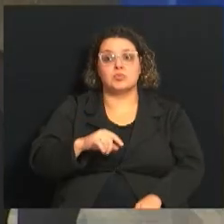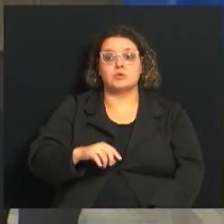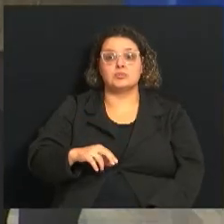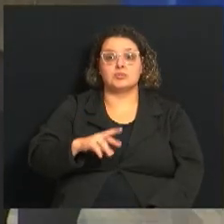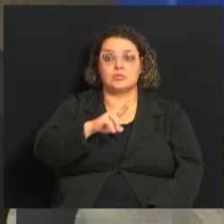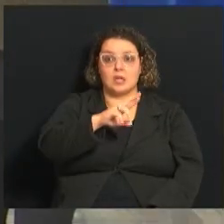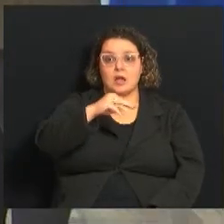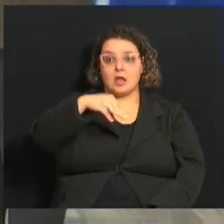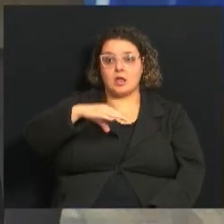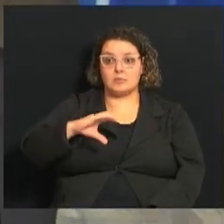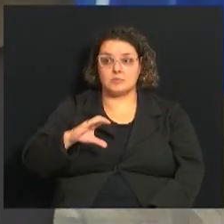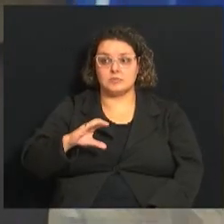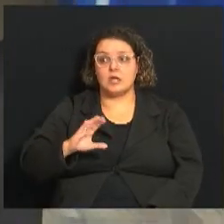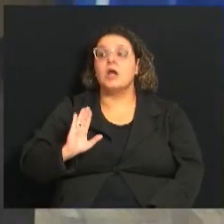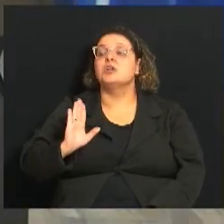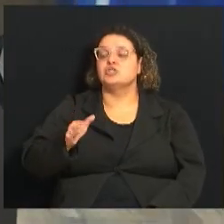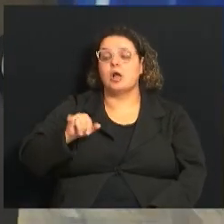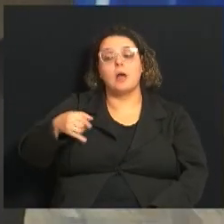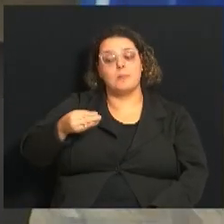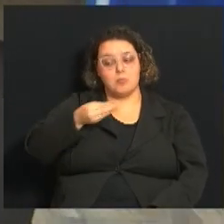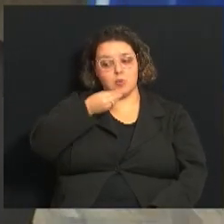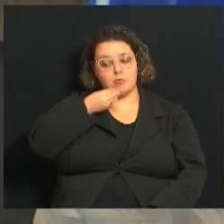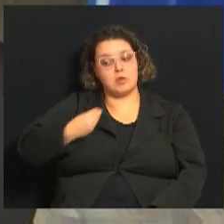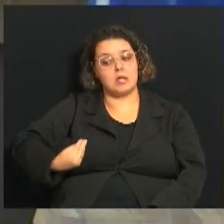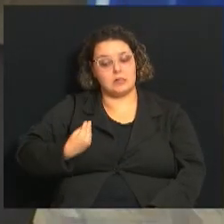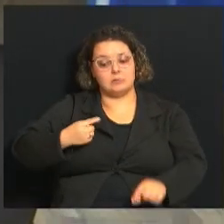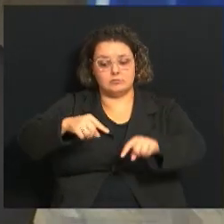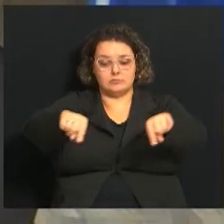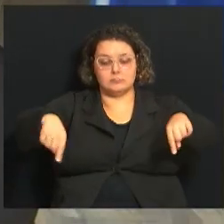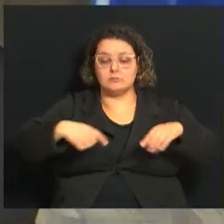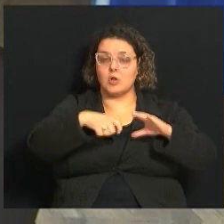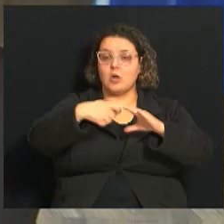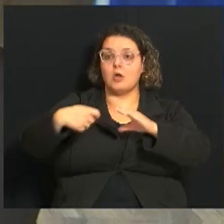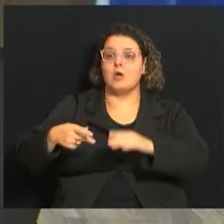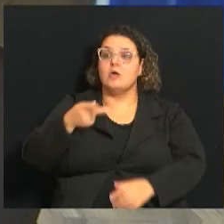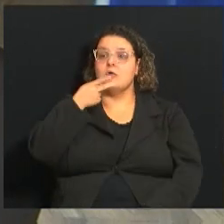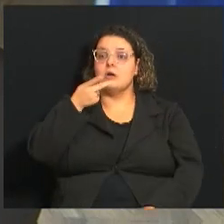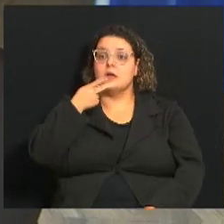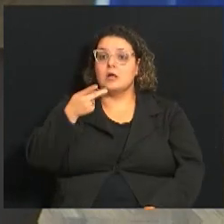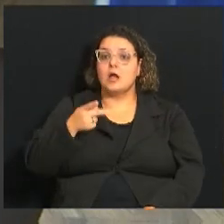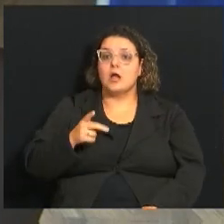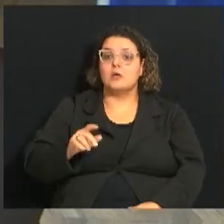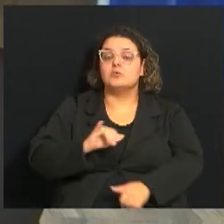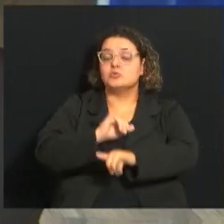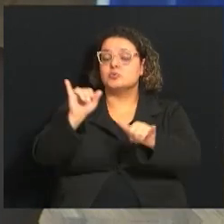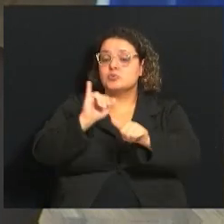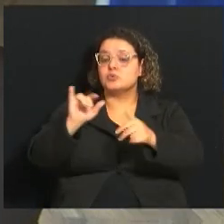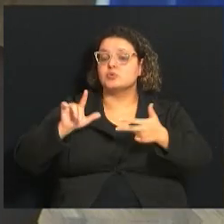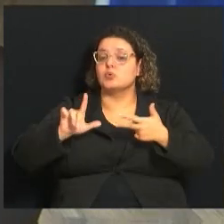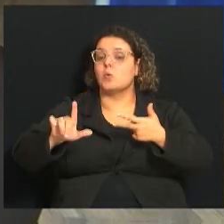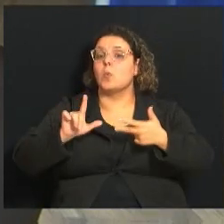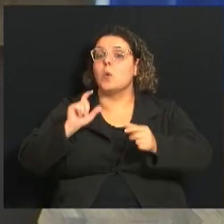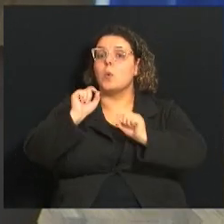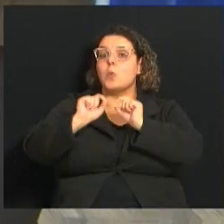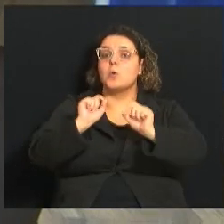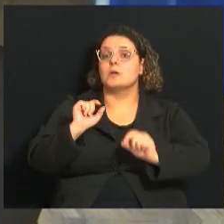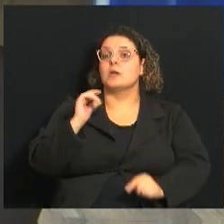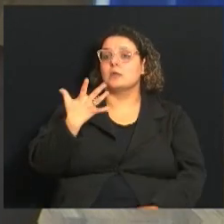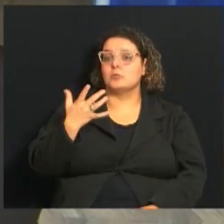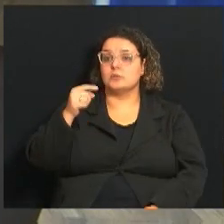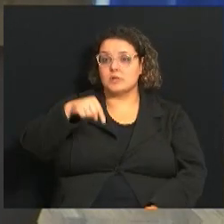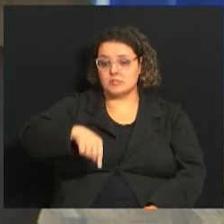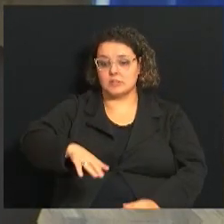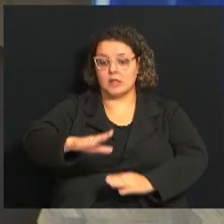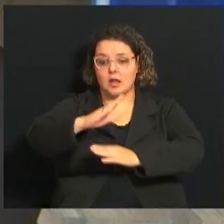Já quero aproveitar sua presença aqui nos nossos estúdios para nós falarmos das notícias do Legislativo, do que acontece aqui na Câmara de